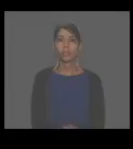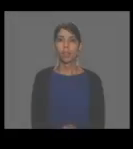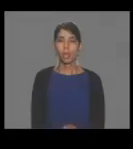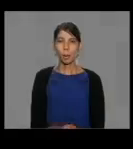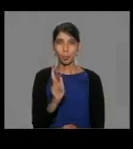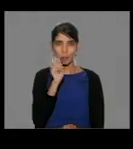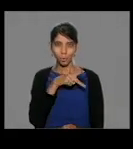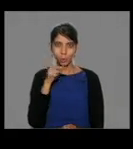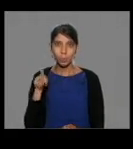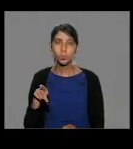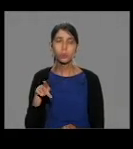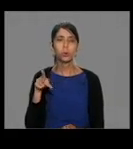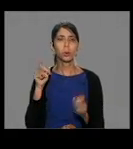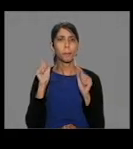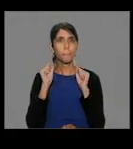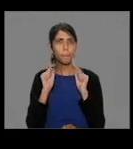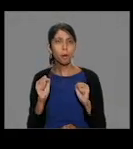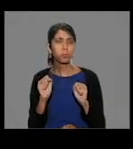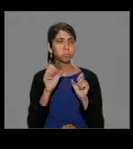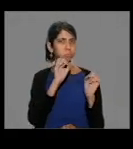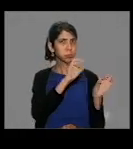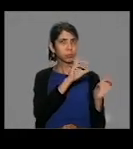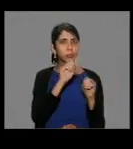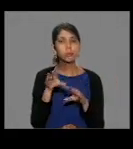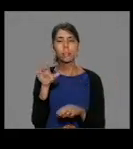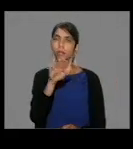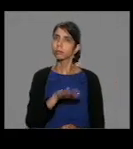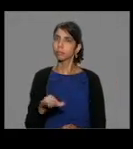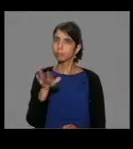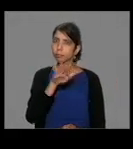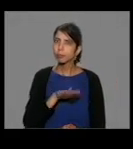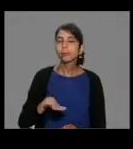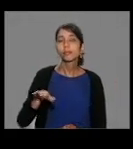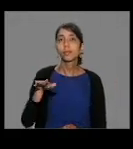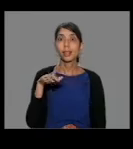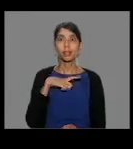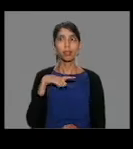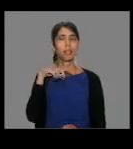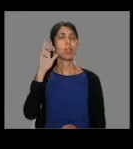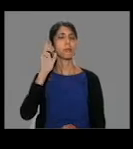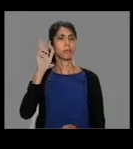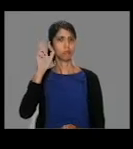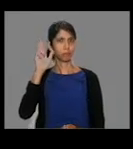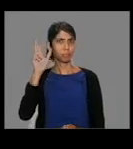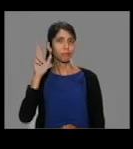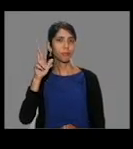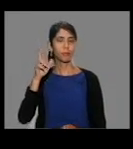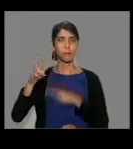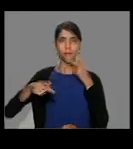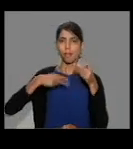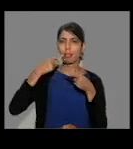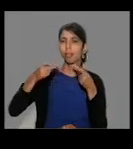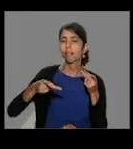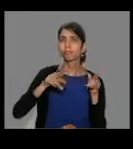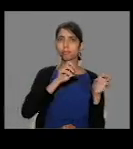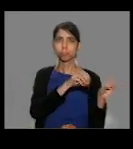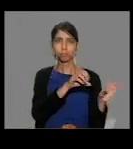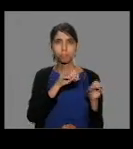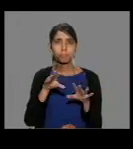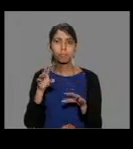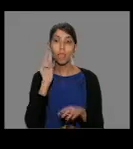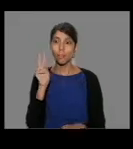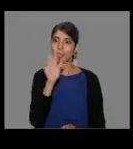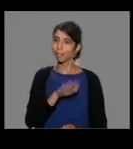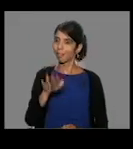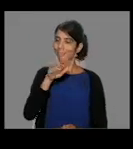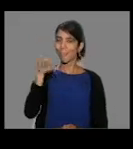Ser professora, você pode ensinar mais as crianças, ter aquela responsabilidade de falar, de ensinar, ver as